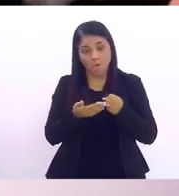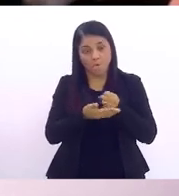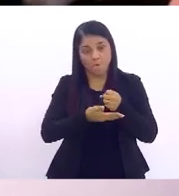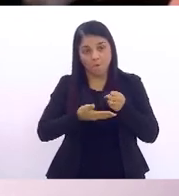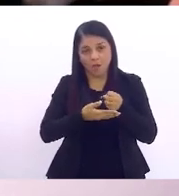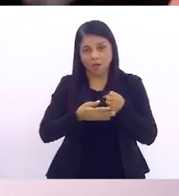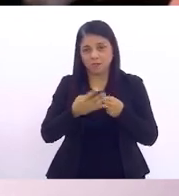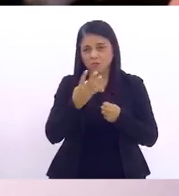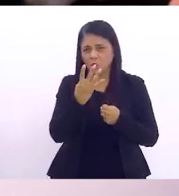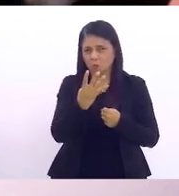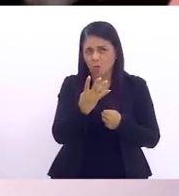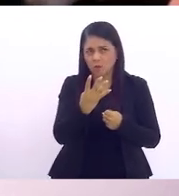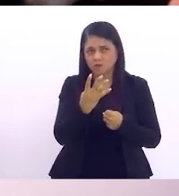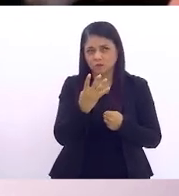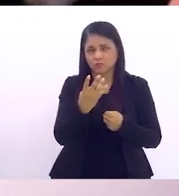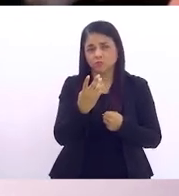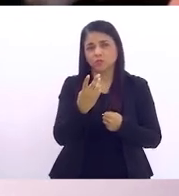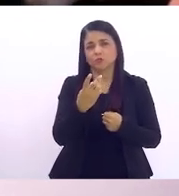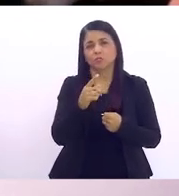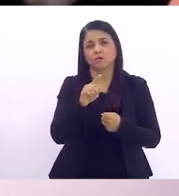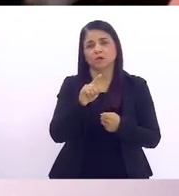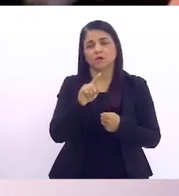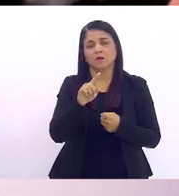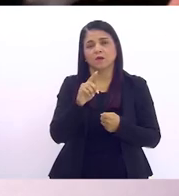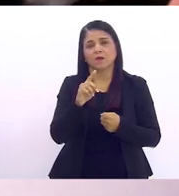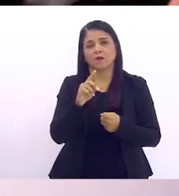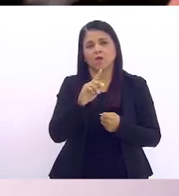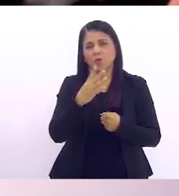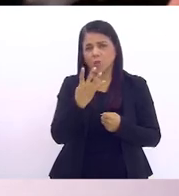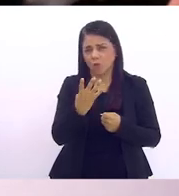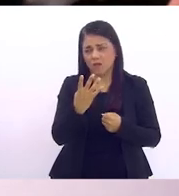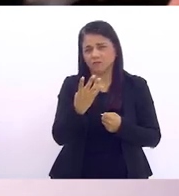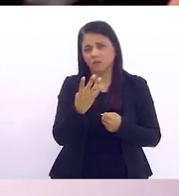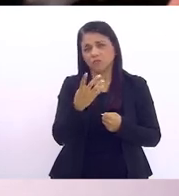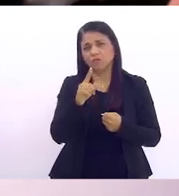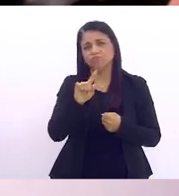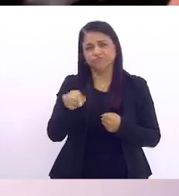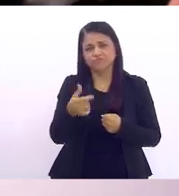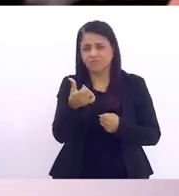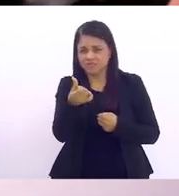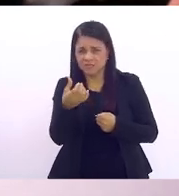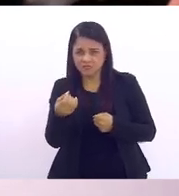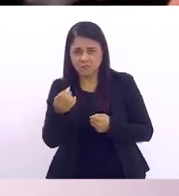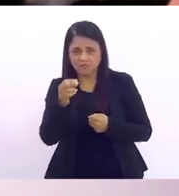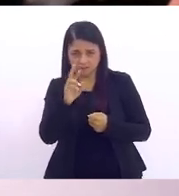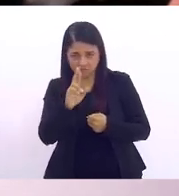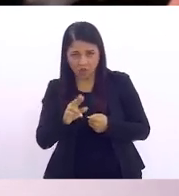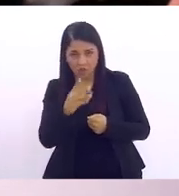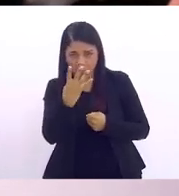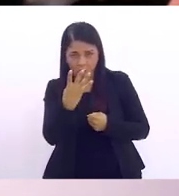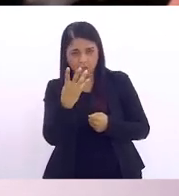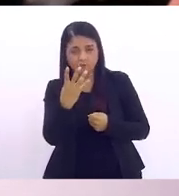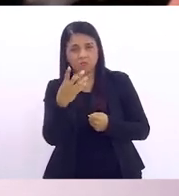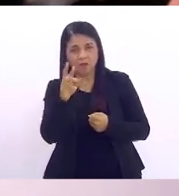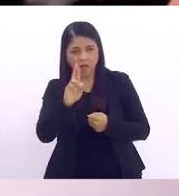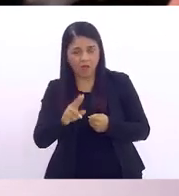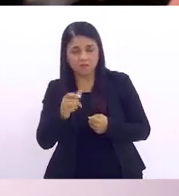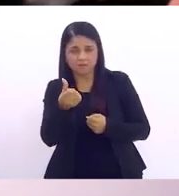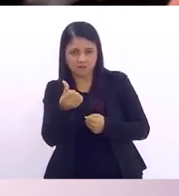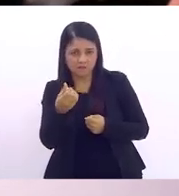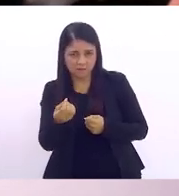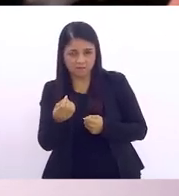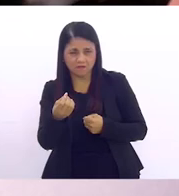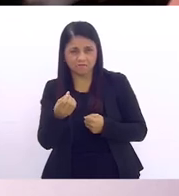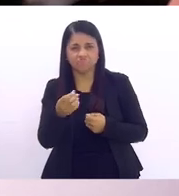de R 4,60 se eu não se eu não É isso mesmo R 4,60 eh eh